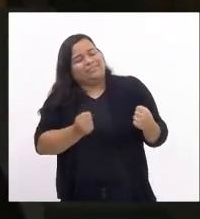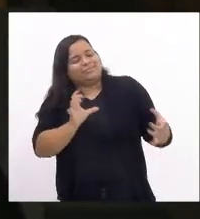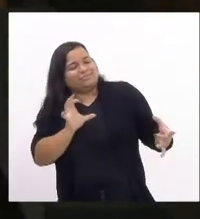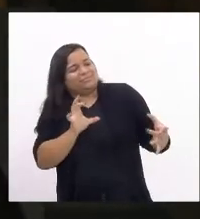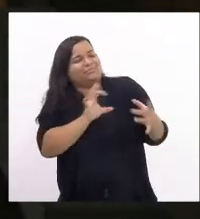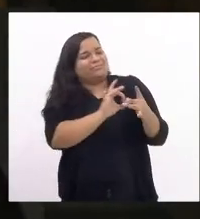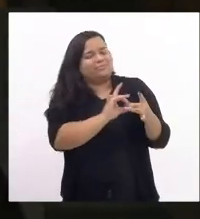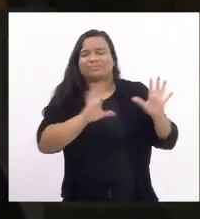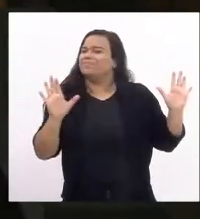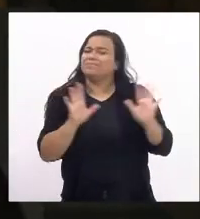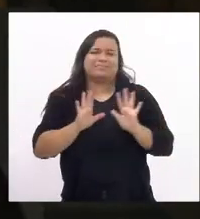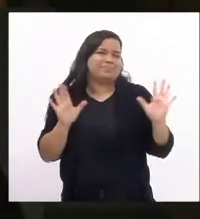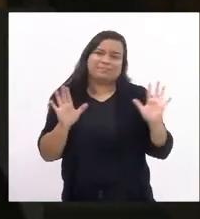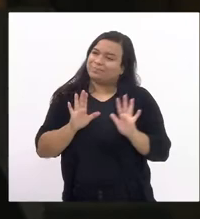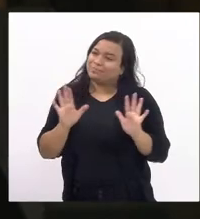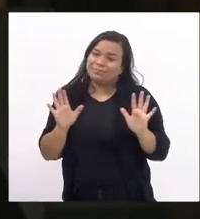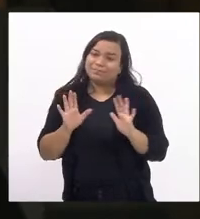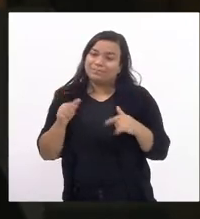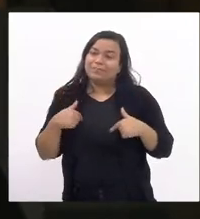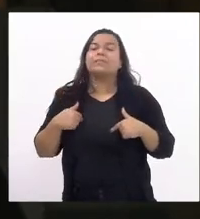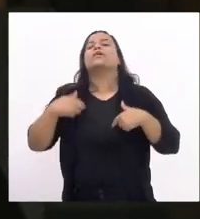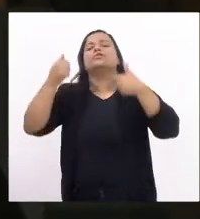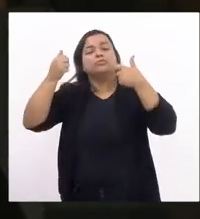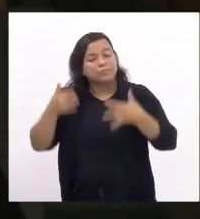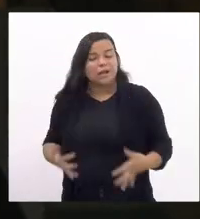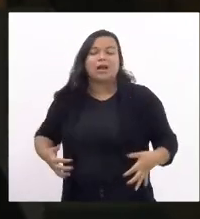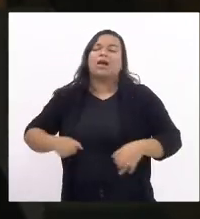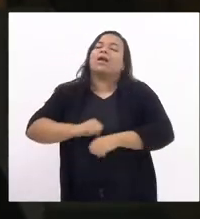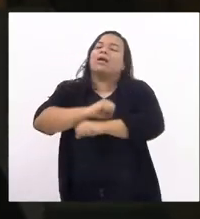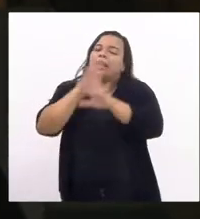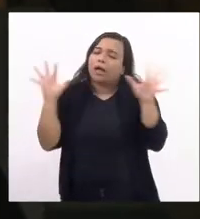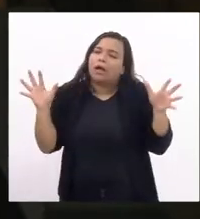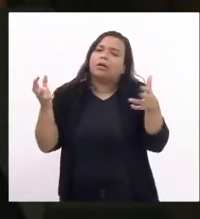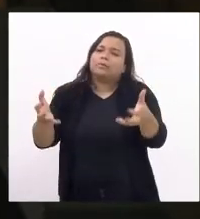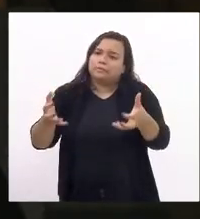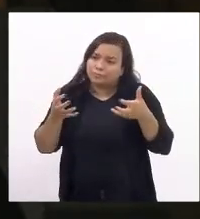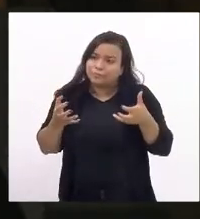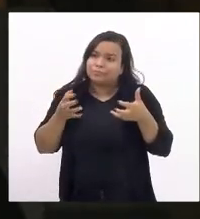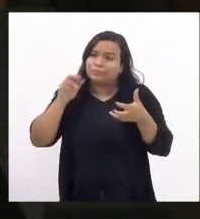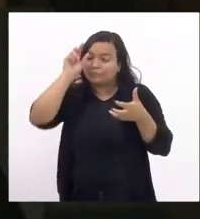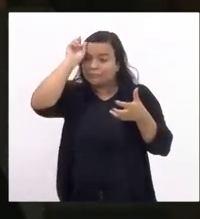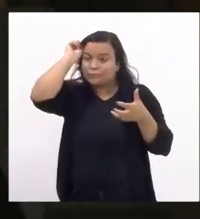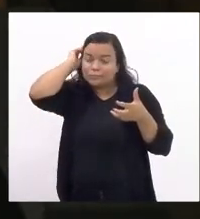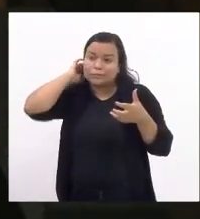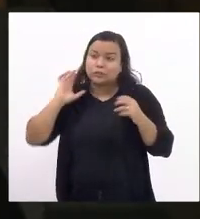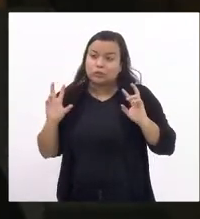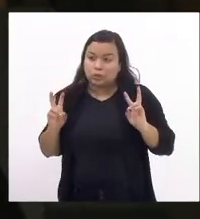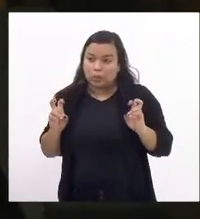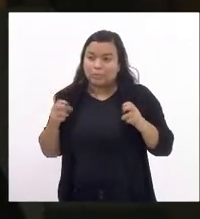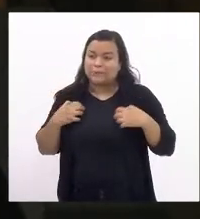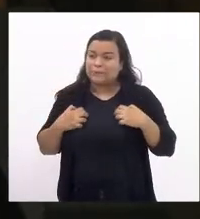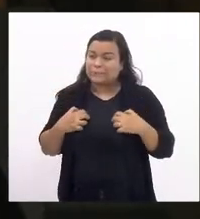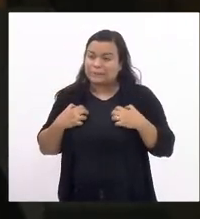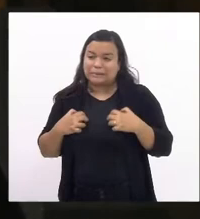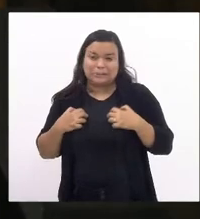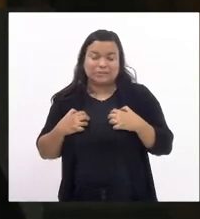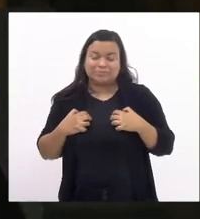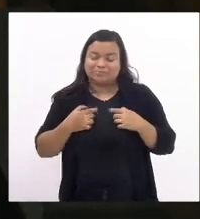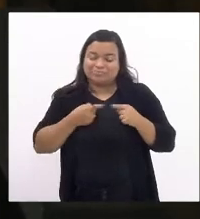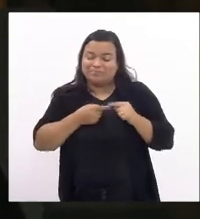Então, eu estou querendo aqui marcar claramente que não é questão de antipatias